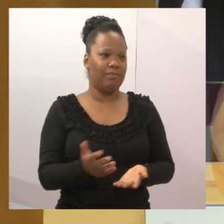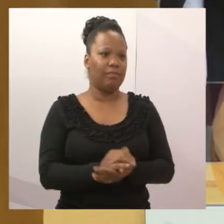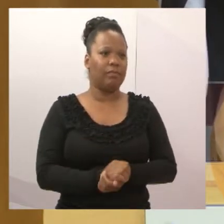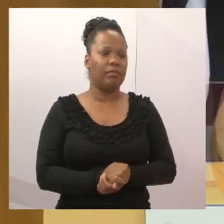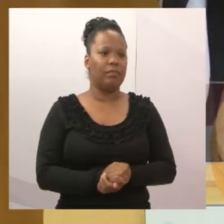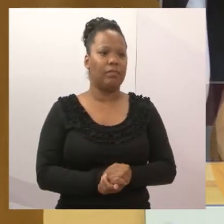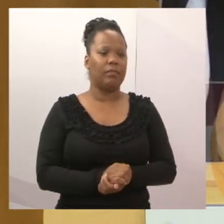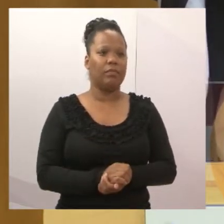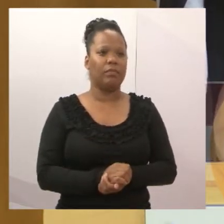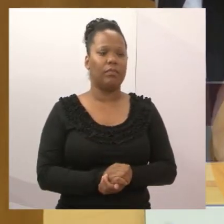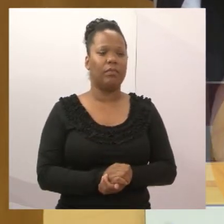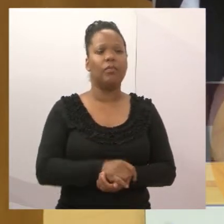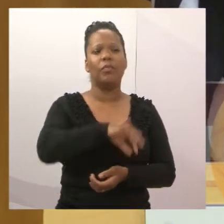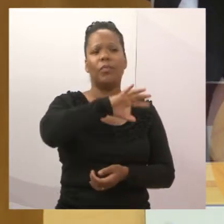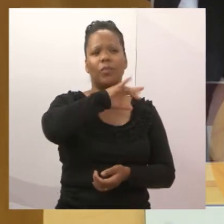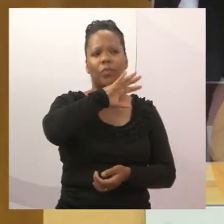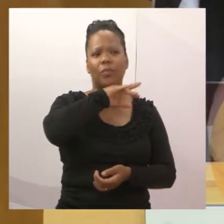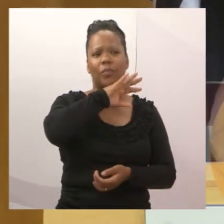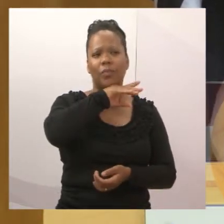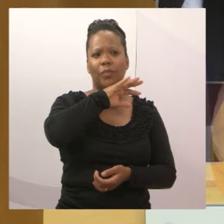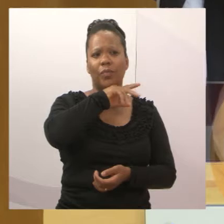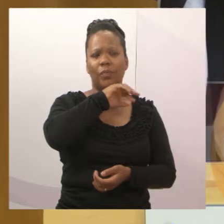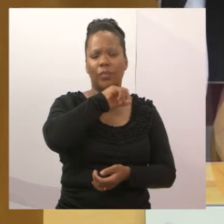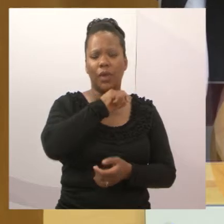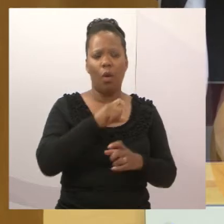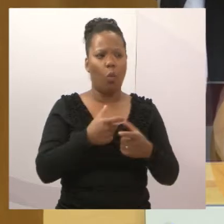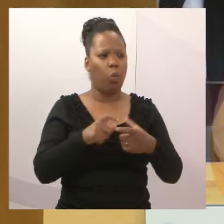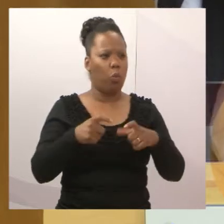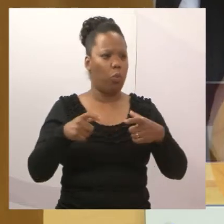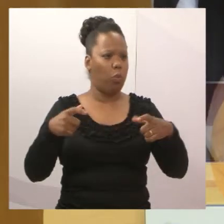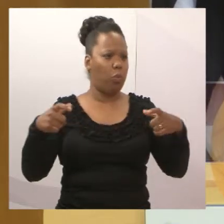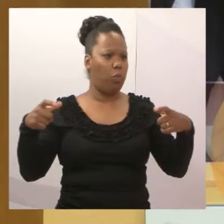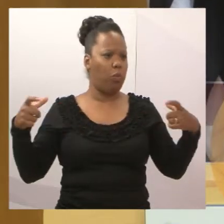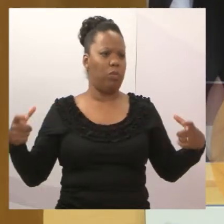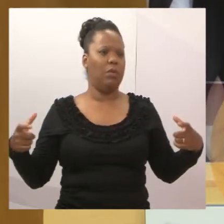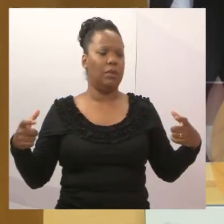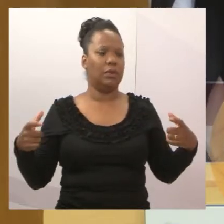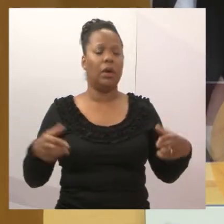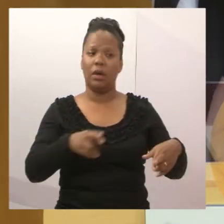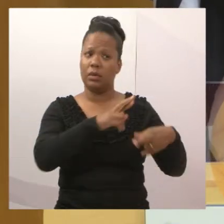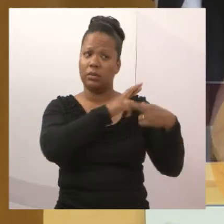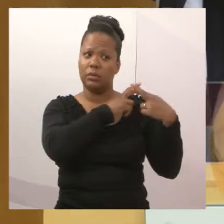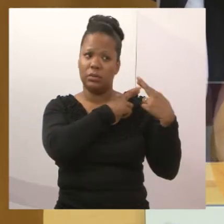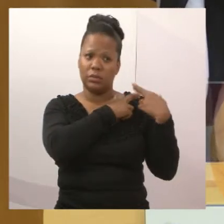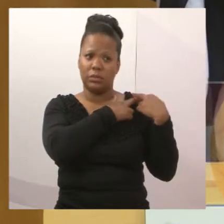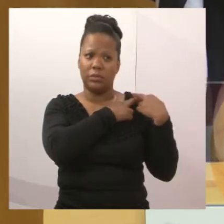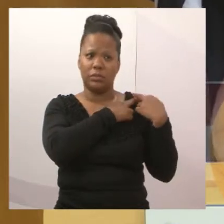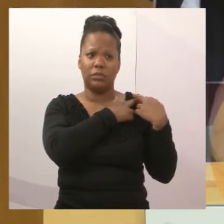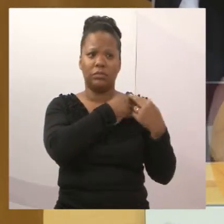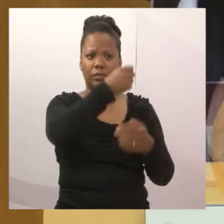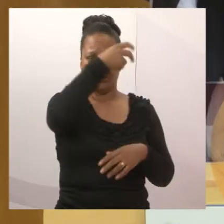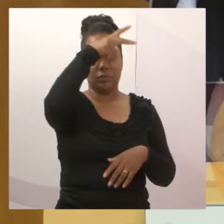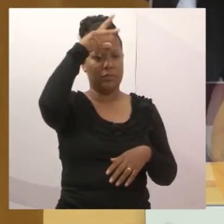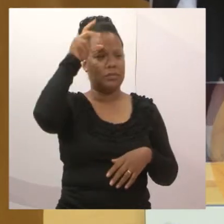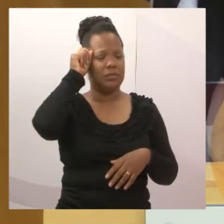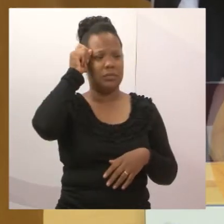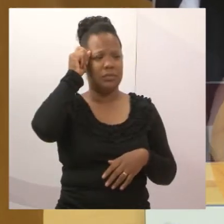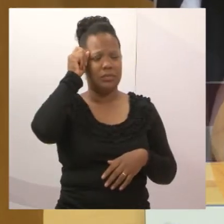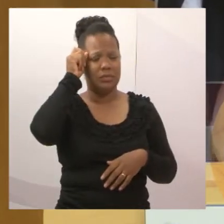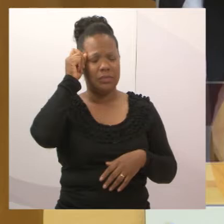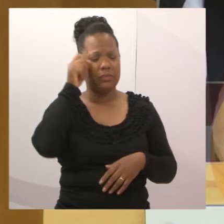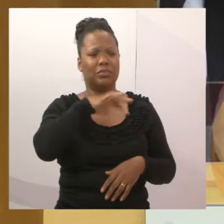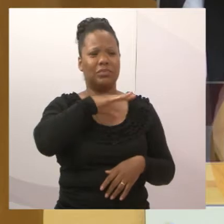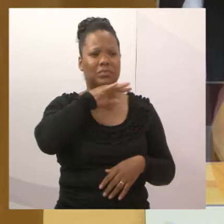a superpopulação de animais domésticos é um caso também de saúde pública. A maior parte dos animais não conseguem ir lá e ficam nas